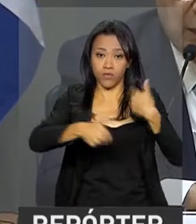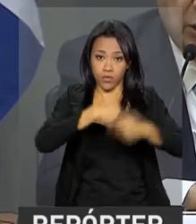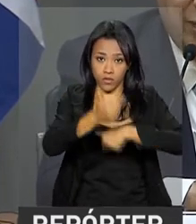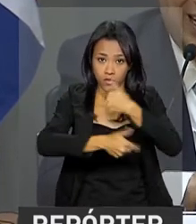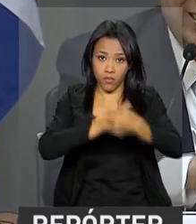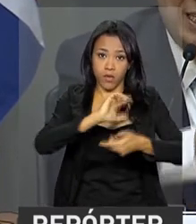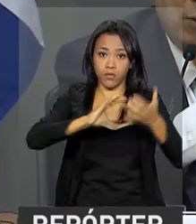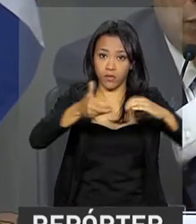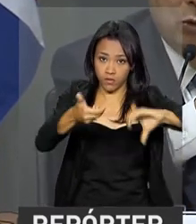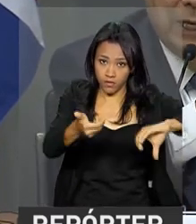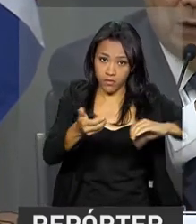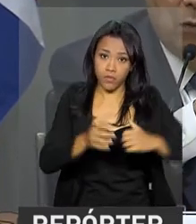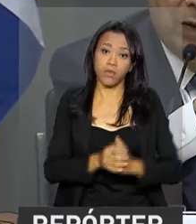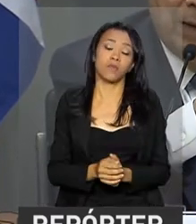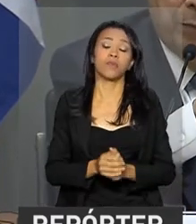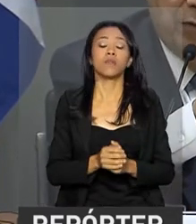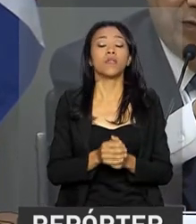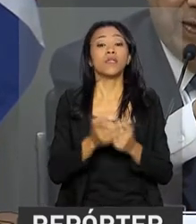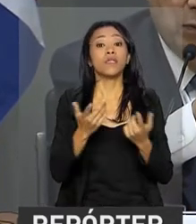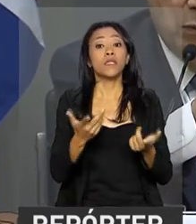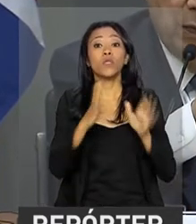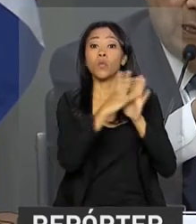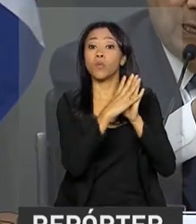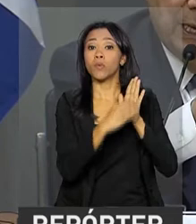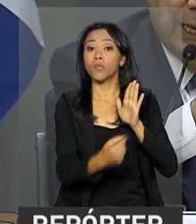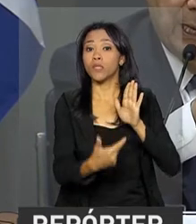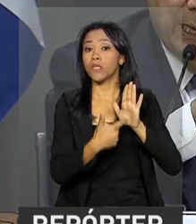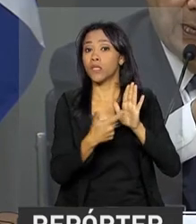é de que o modelo aprovado